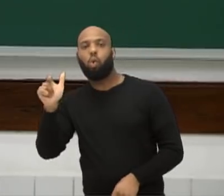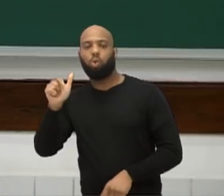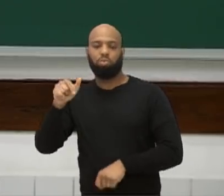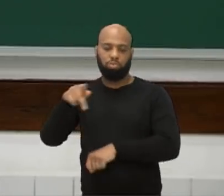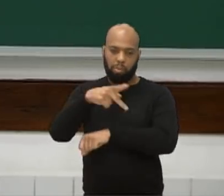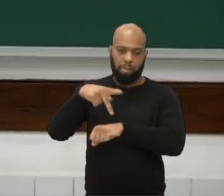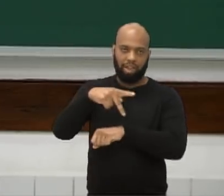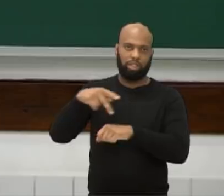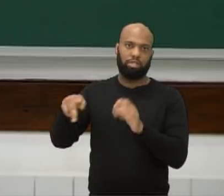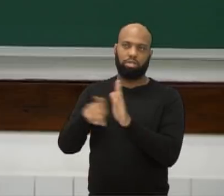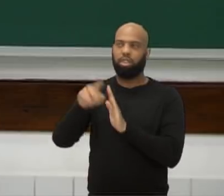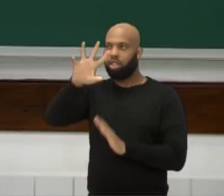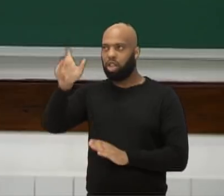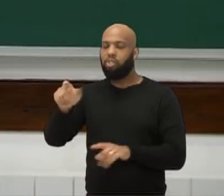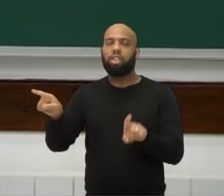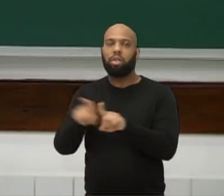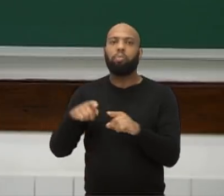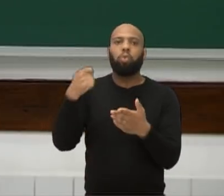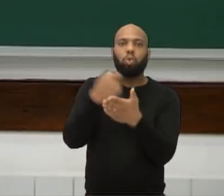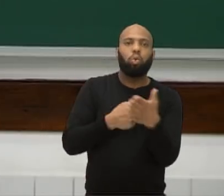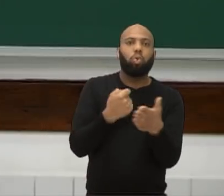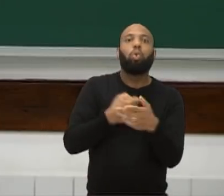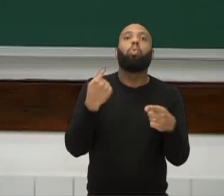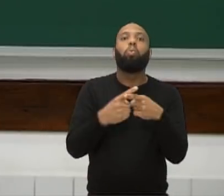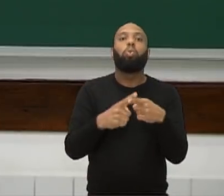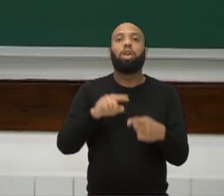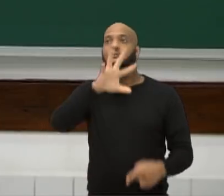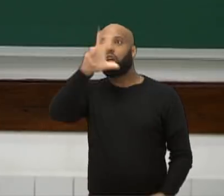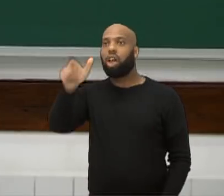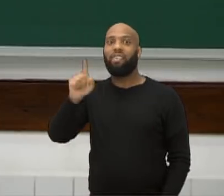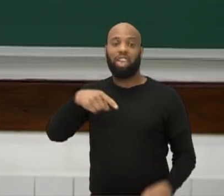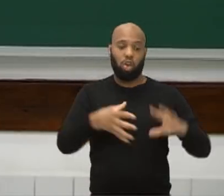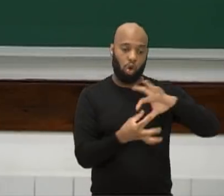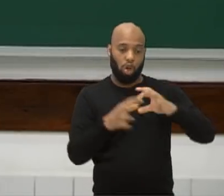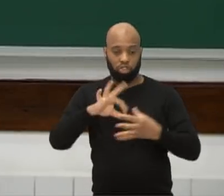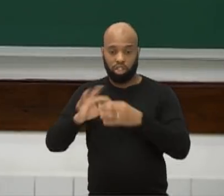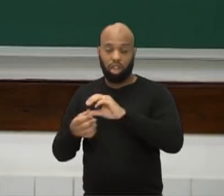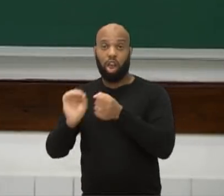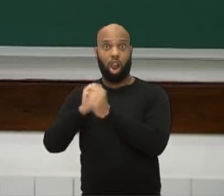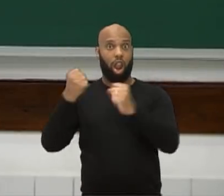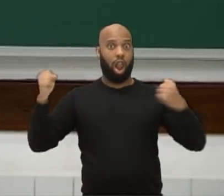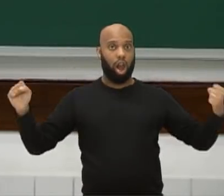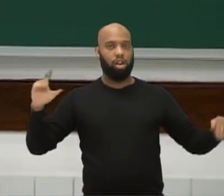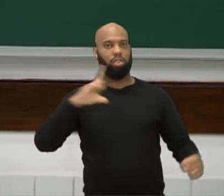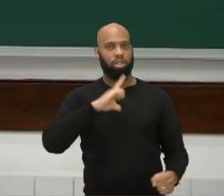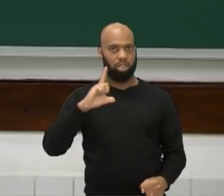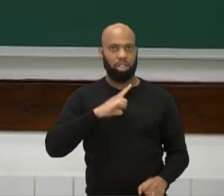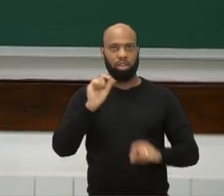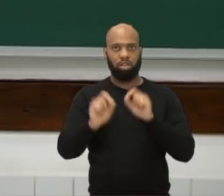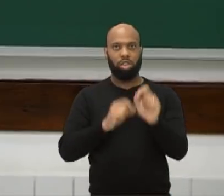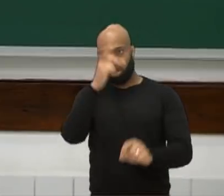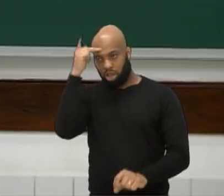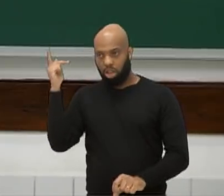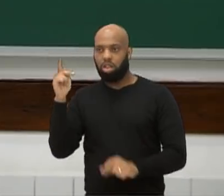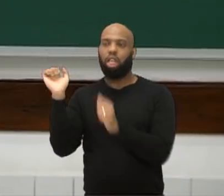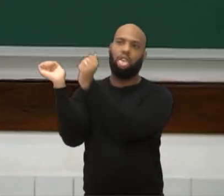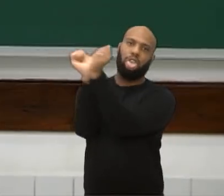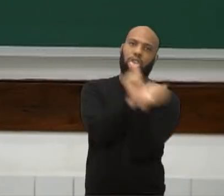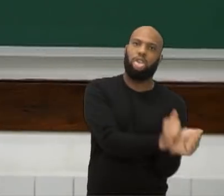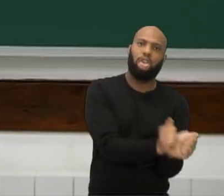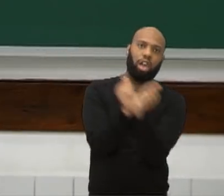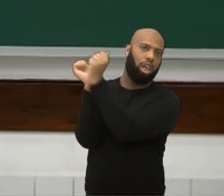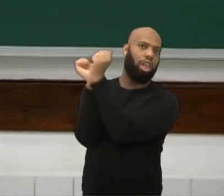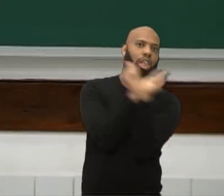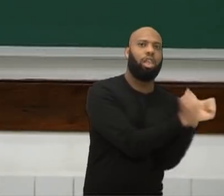da África também lutaram. Por quê? A África é um continente, um lugar muito grande e que vinham escravizados para o Brasil